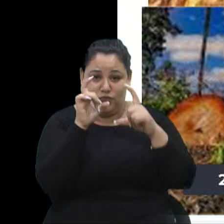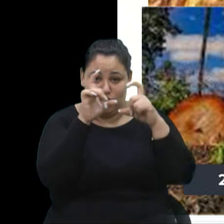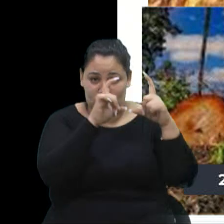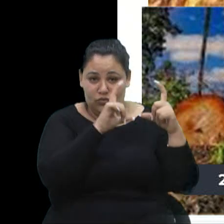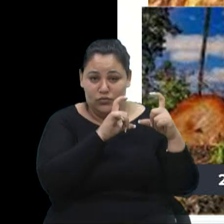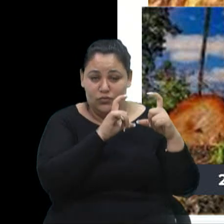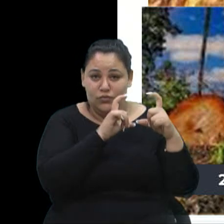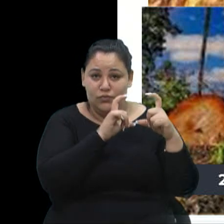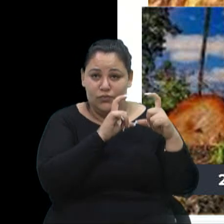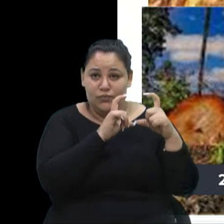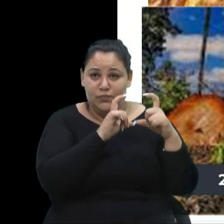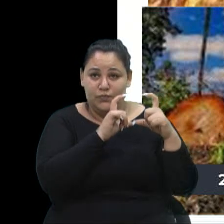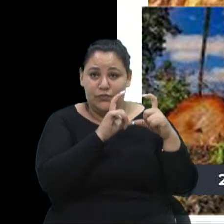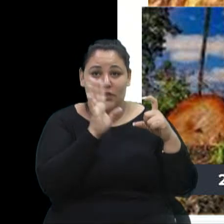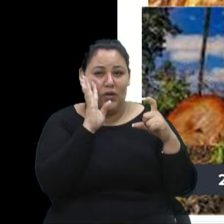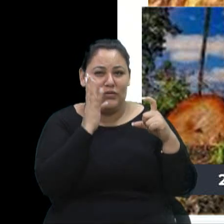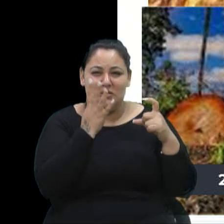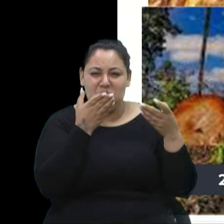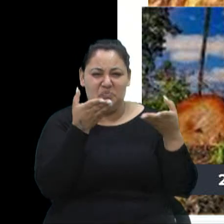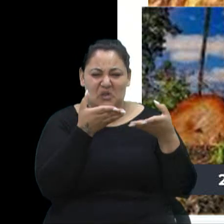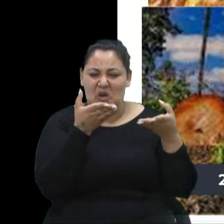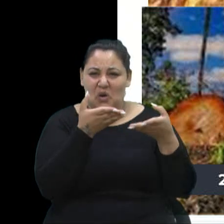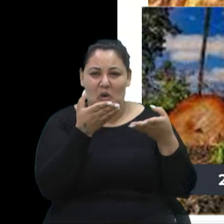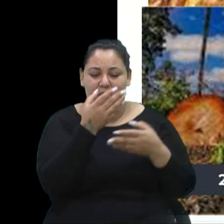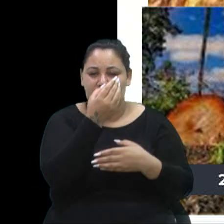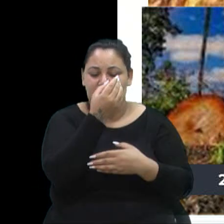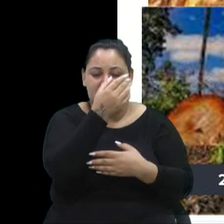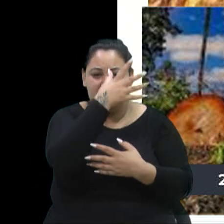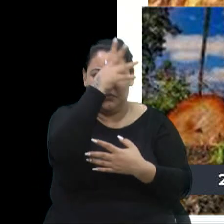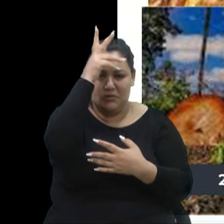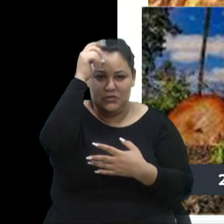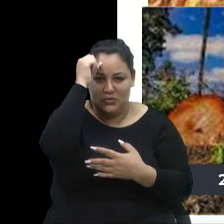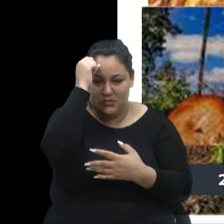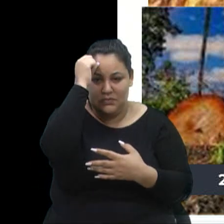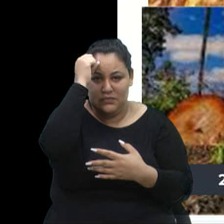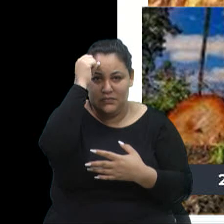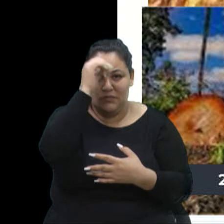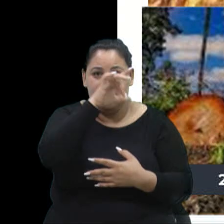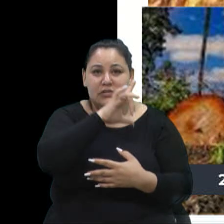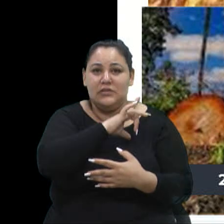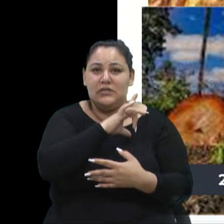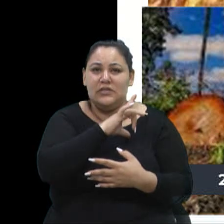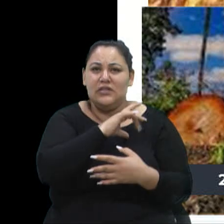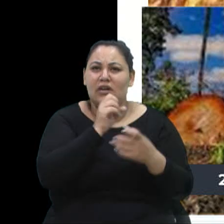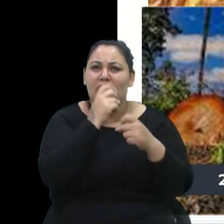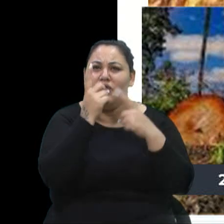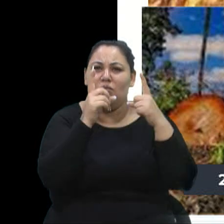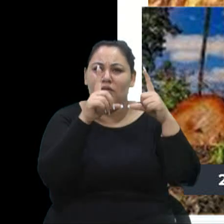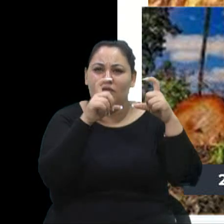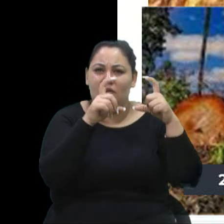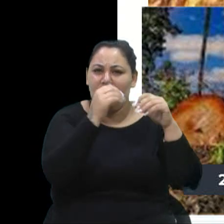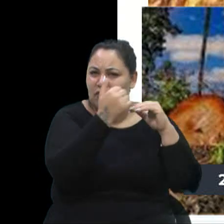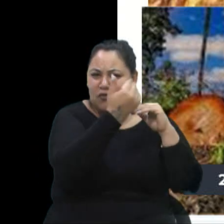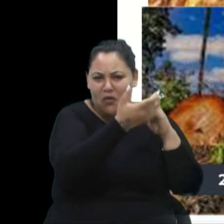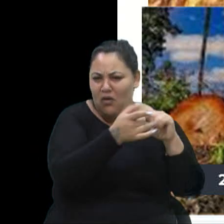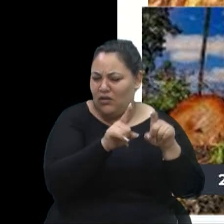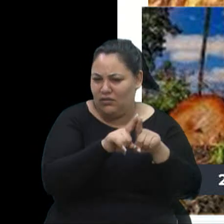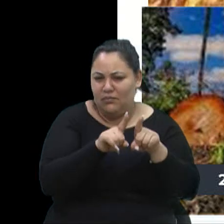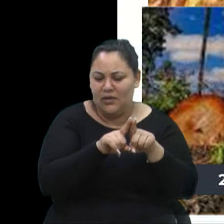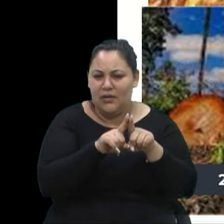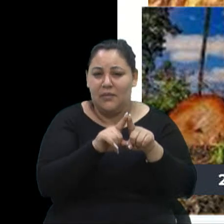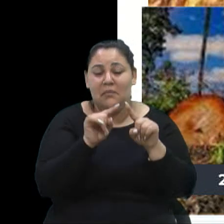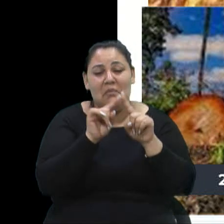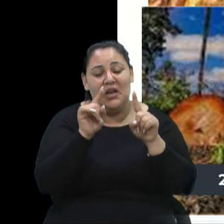imagens recentes do desmatamento no Brasil, na Amazônia. E deve ter alguma imagem que é fora da Amazônia, mas